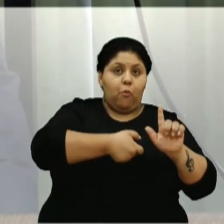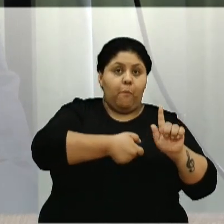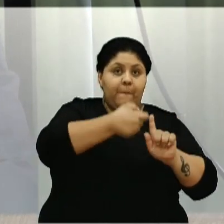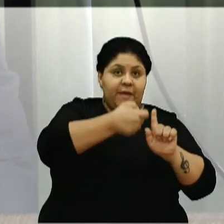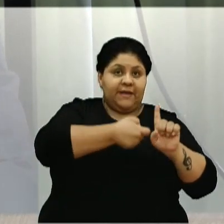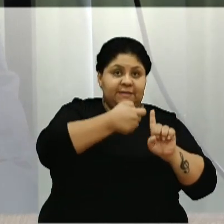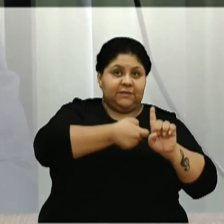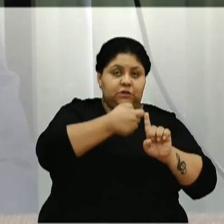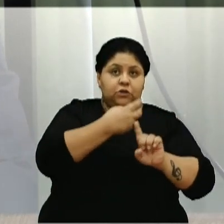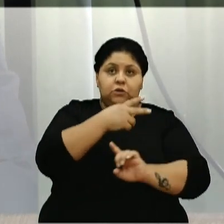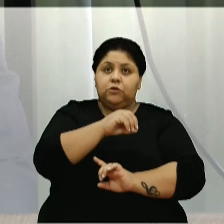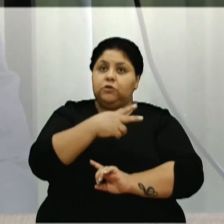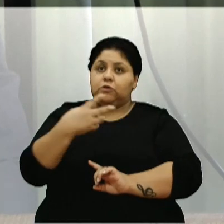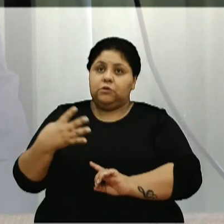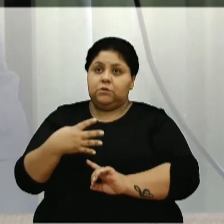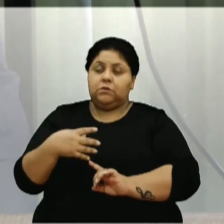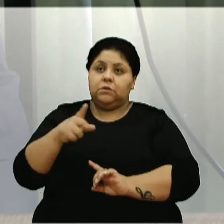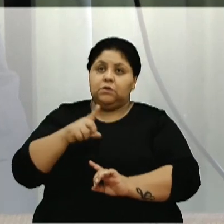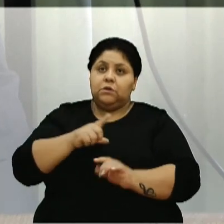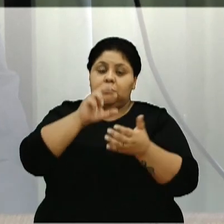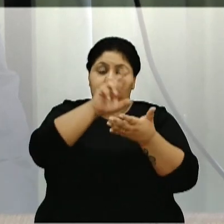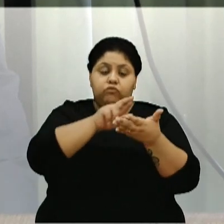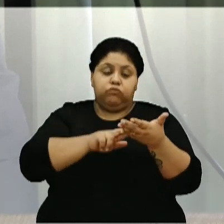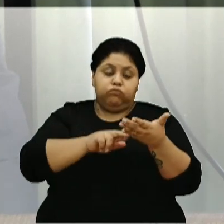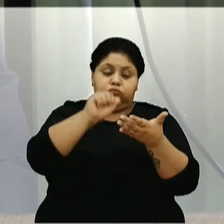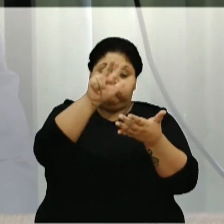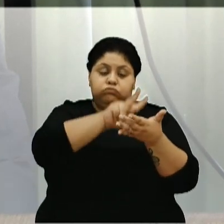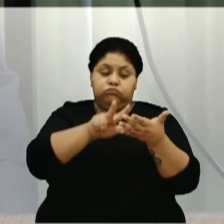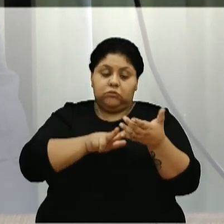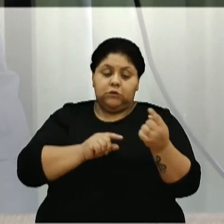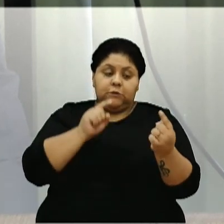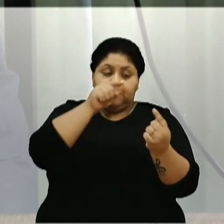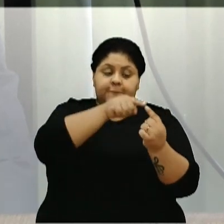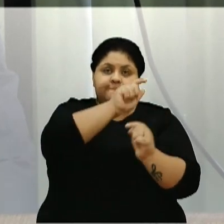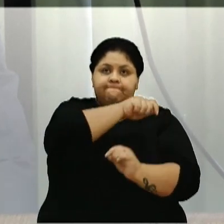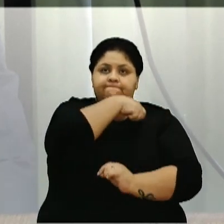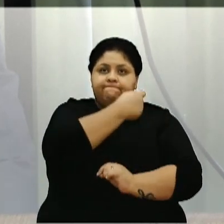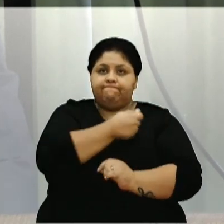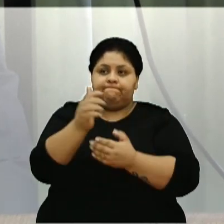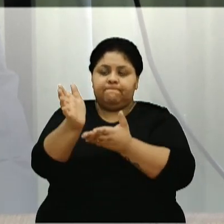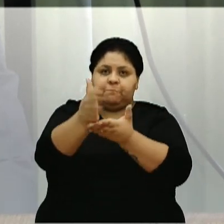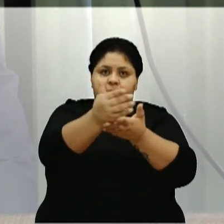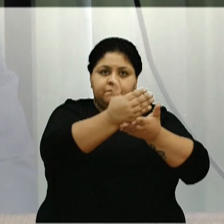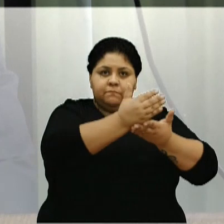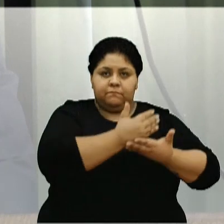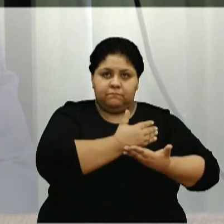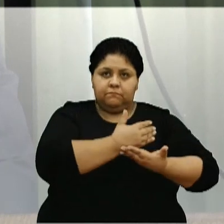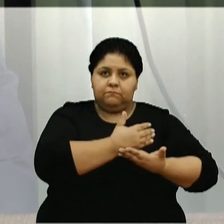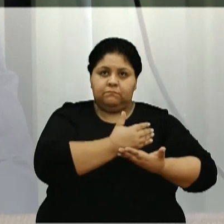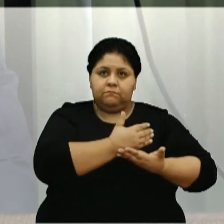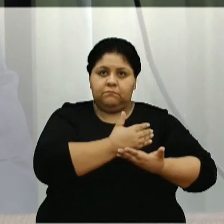como apresentar relatórios de avaliação e cumprimento das metas fiscais de arrecadação estabelecidas